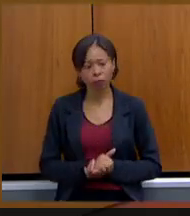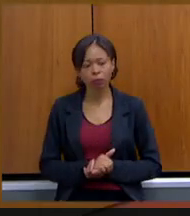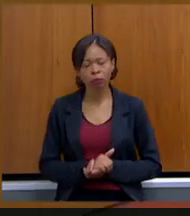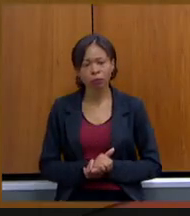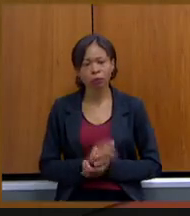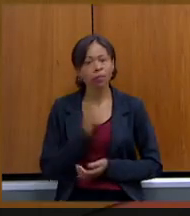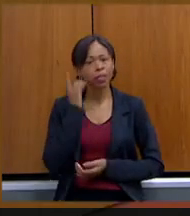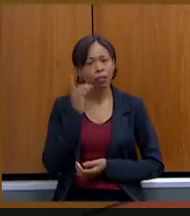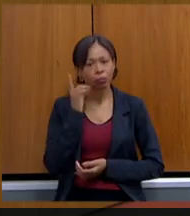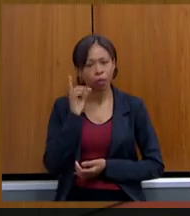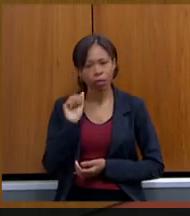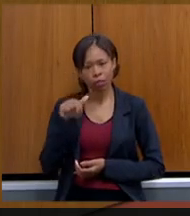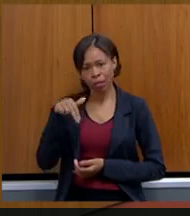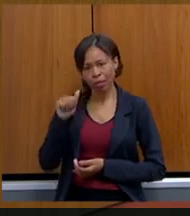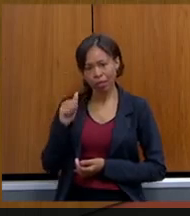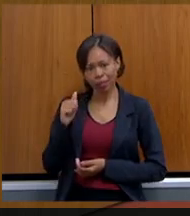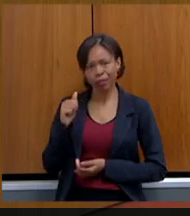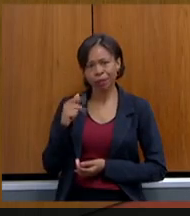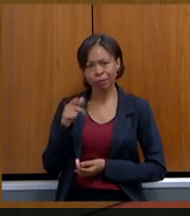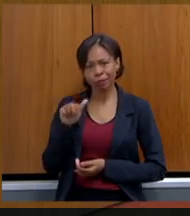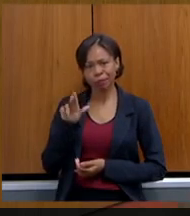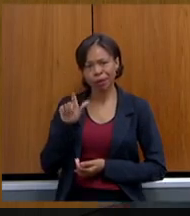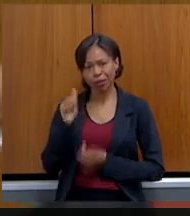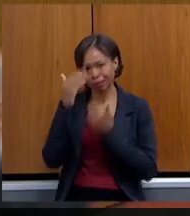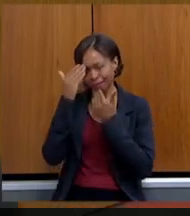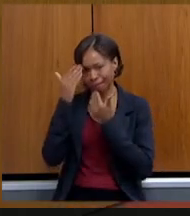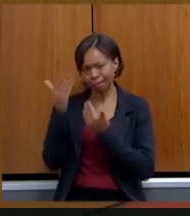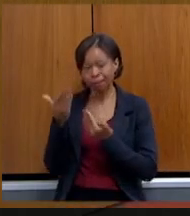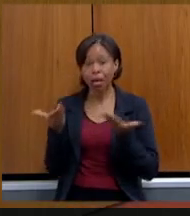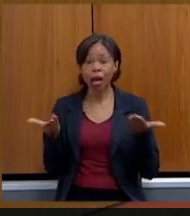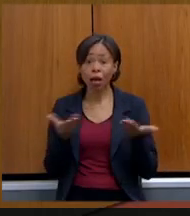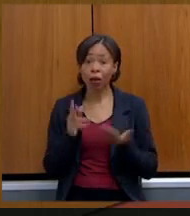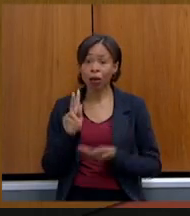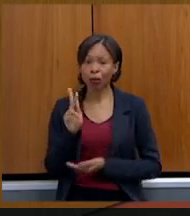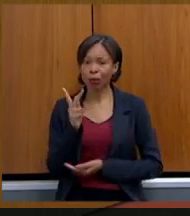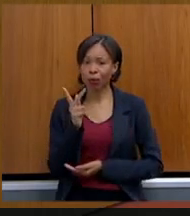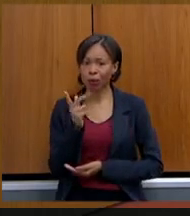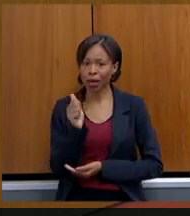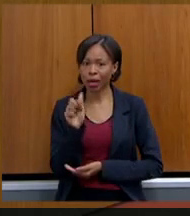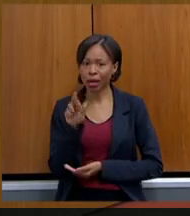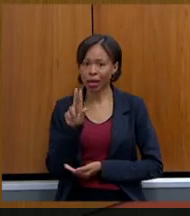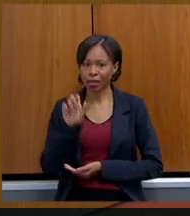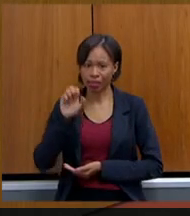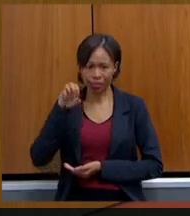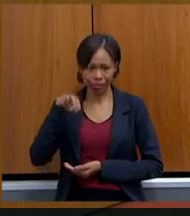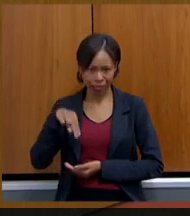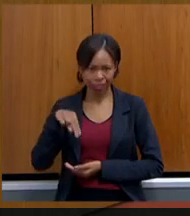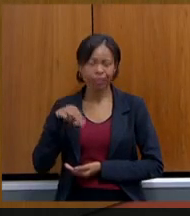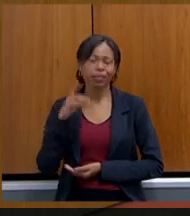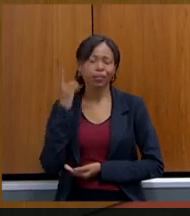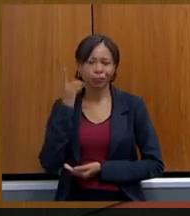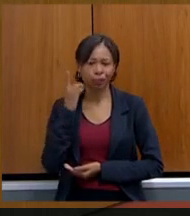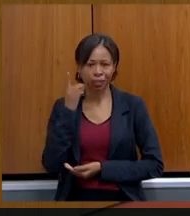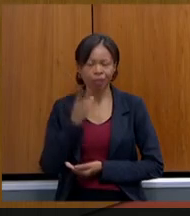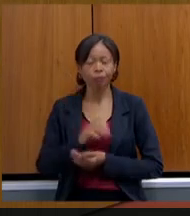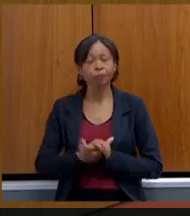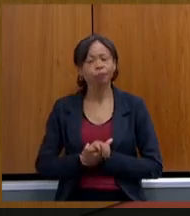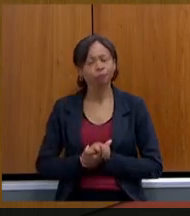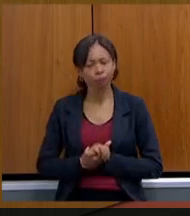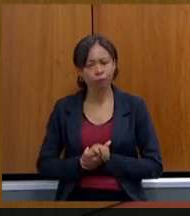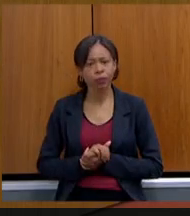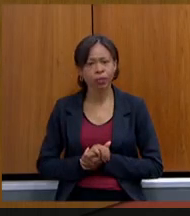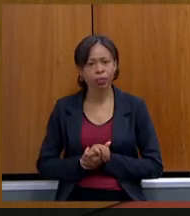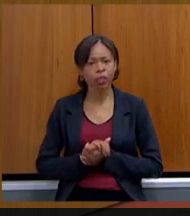eu agradeço passo para as considerações o deputado Arlen Santiago acho que já ficou Claro